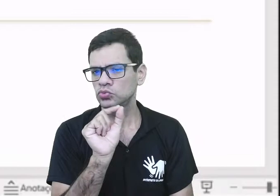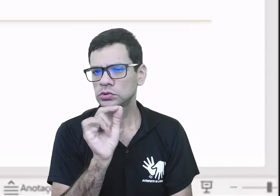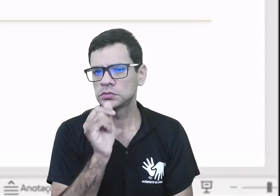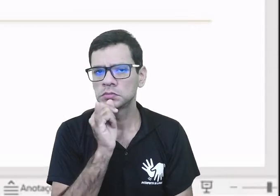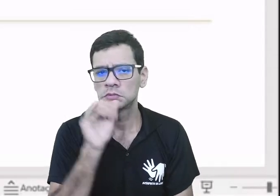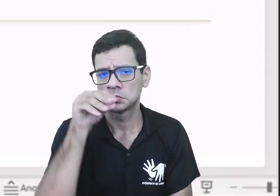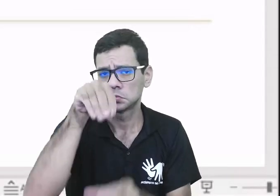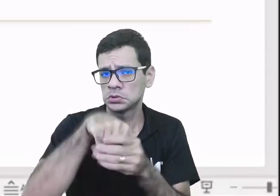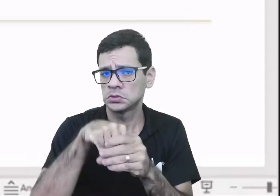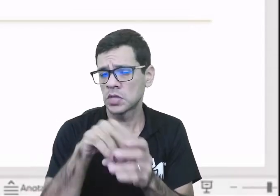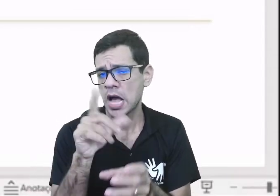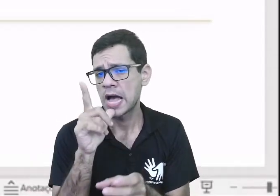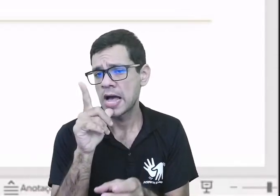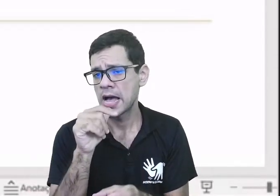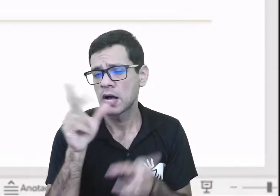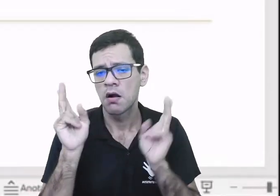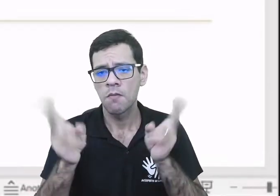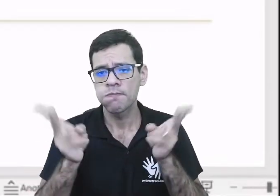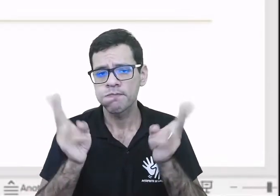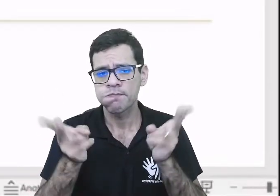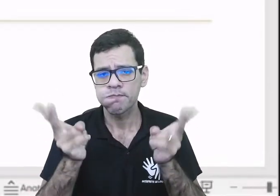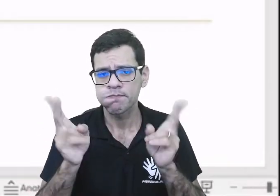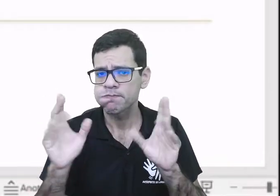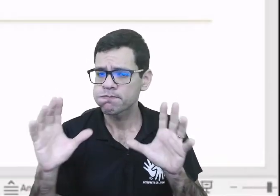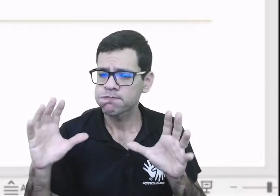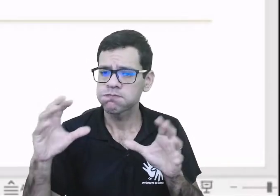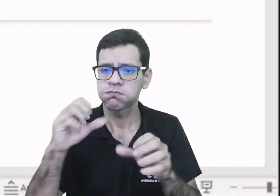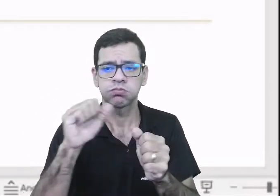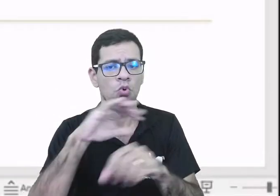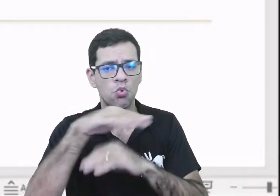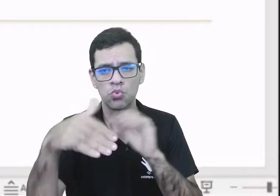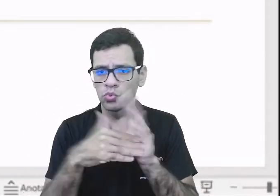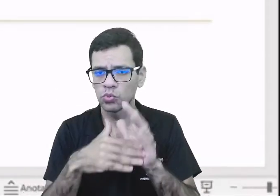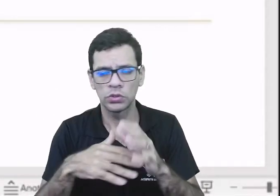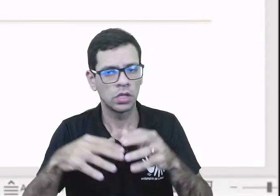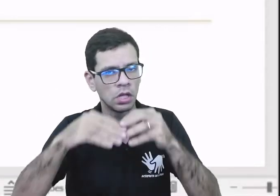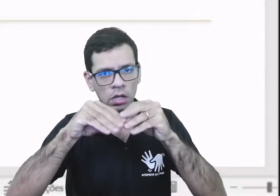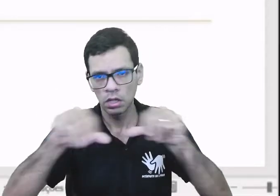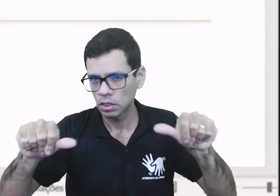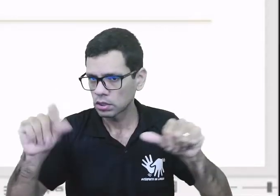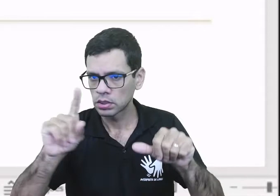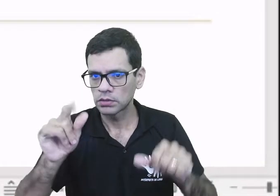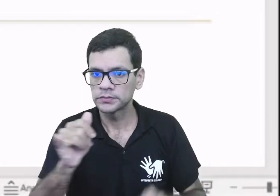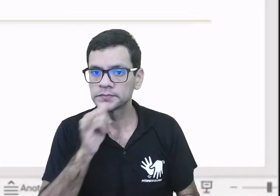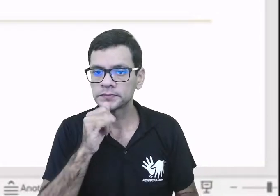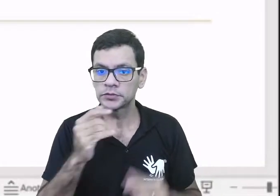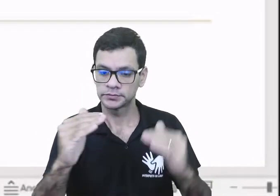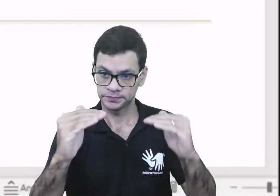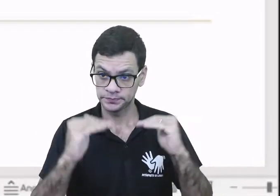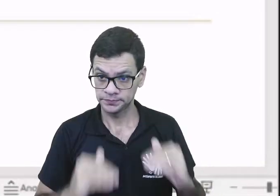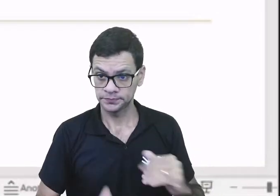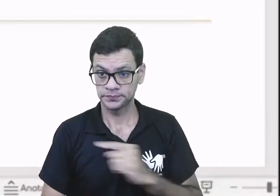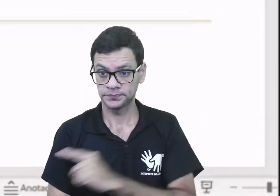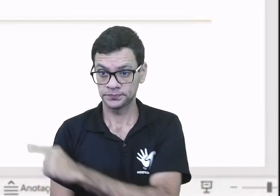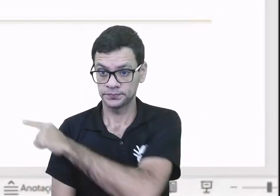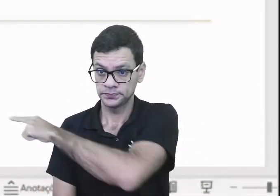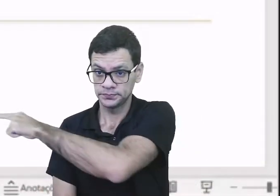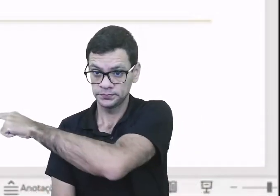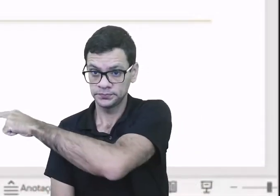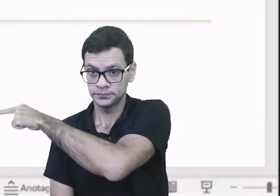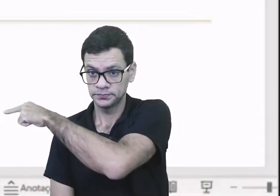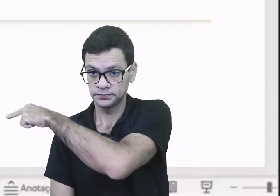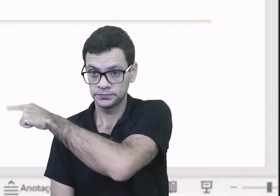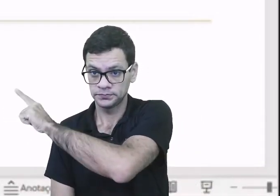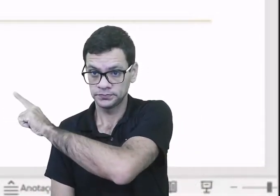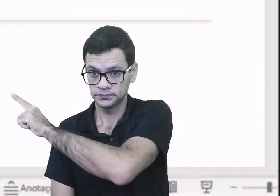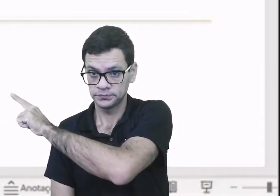continua estando inteiro ali, ele não se dissocia. Ao contrário de quando a gente tem um composto iônico. Que